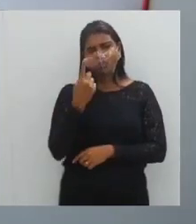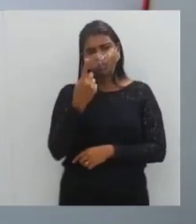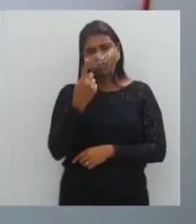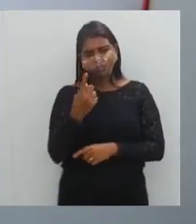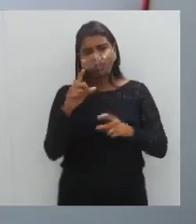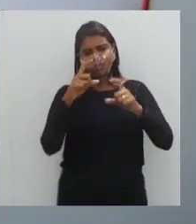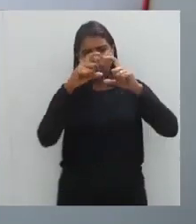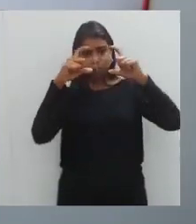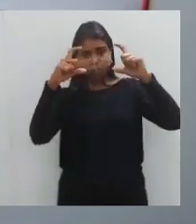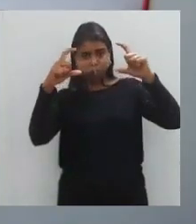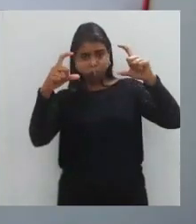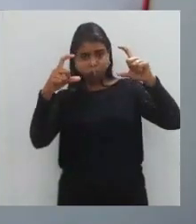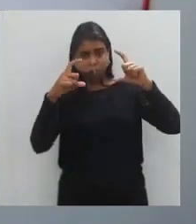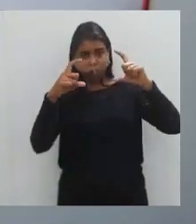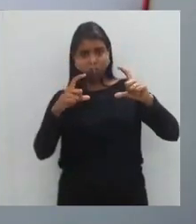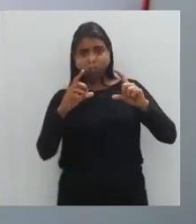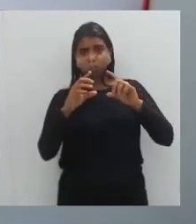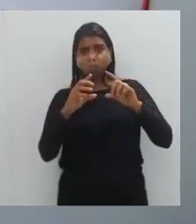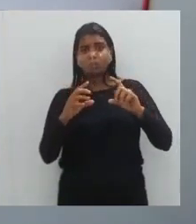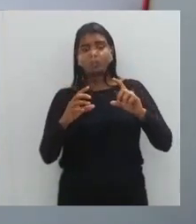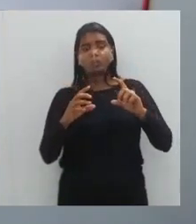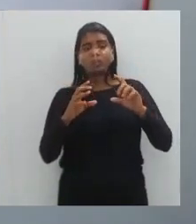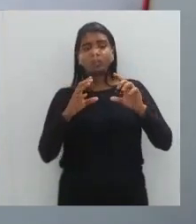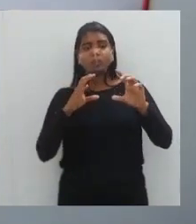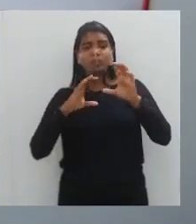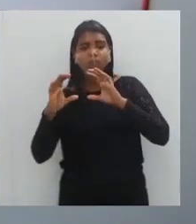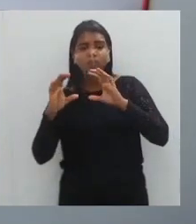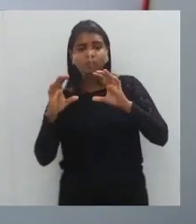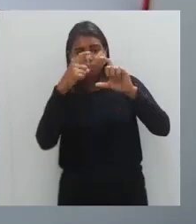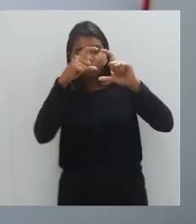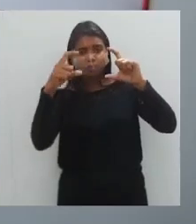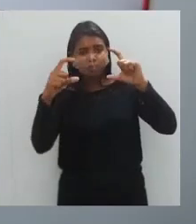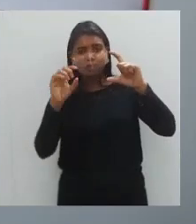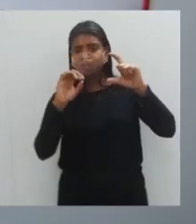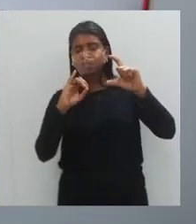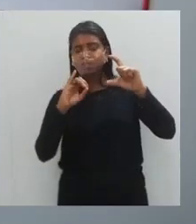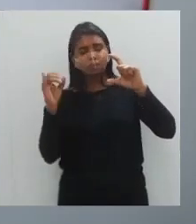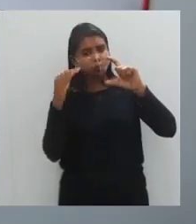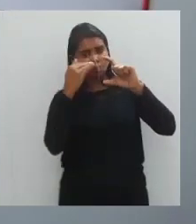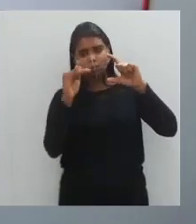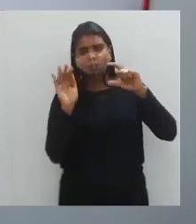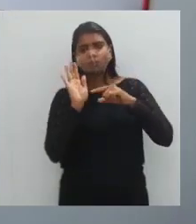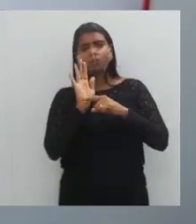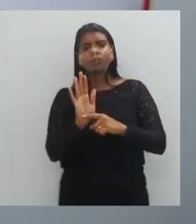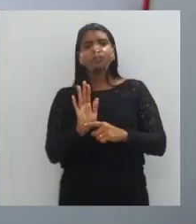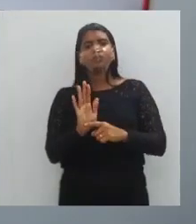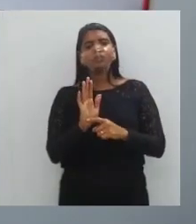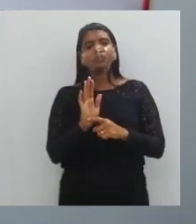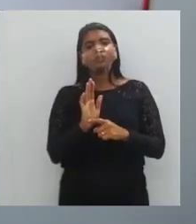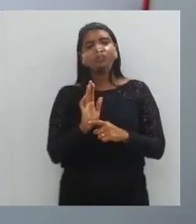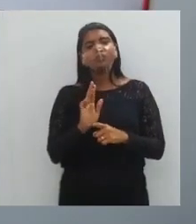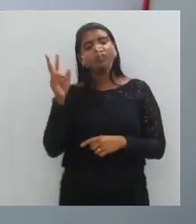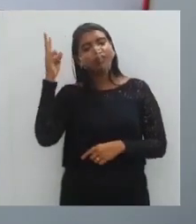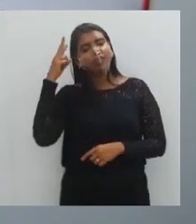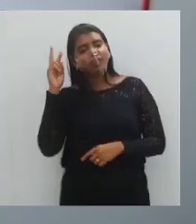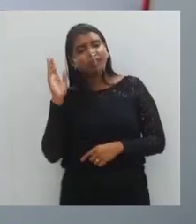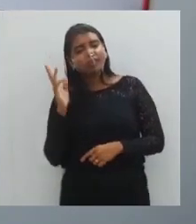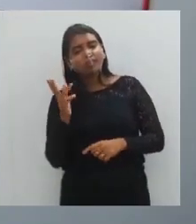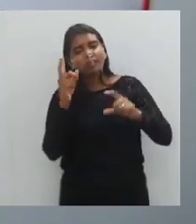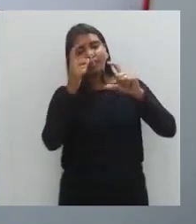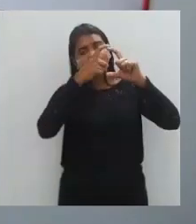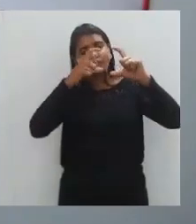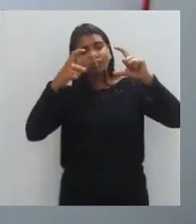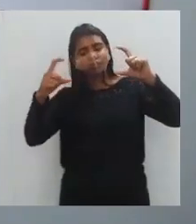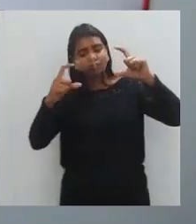quadro. Tudo que se quer comunicar está em um quadro. E as histórias em quadrinhos, não. Elas